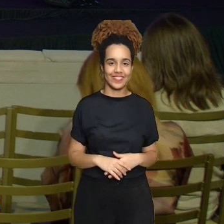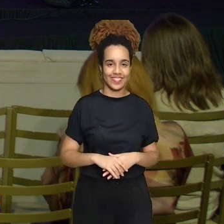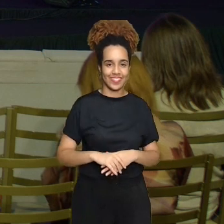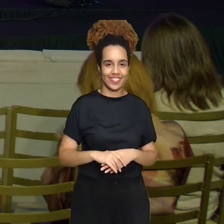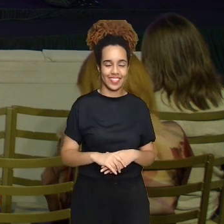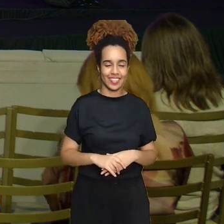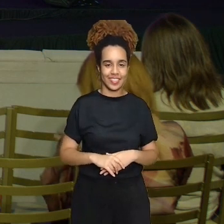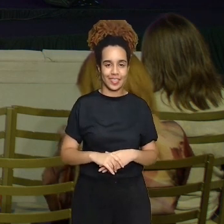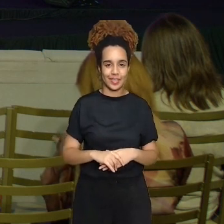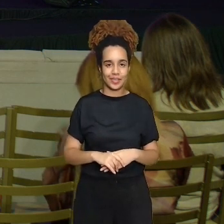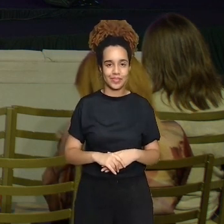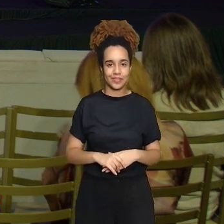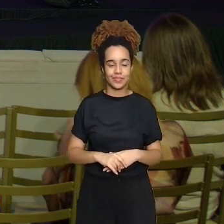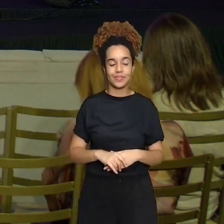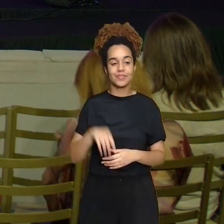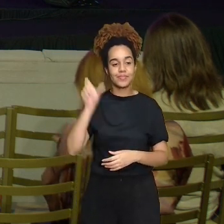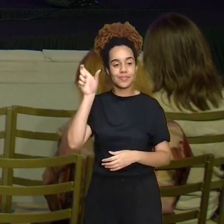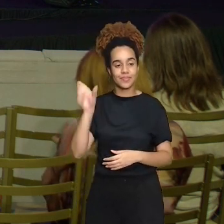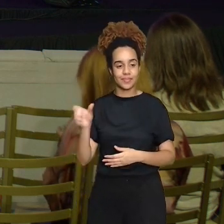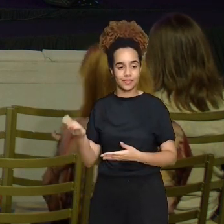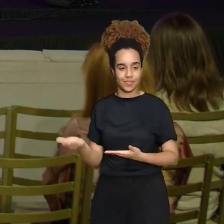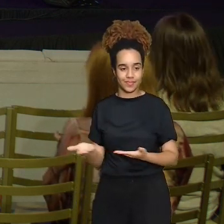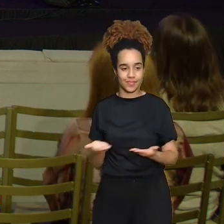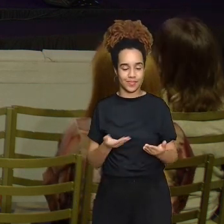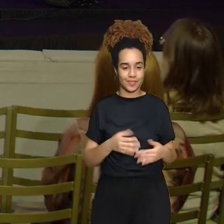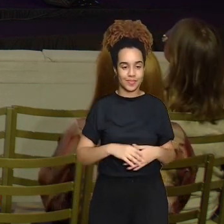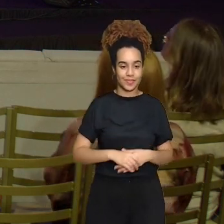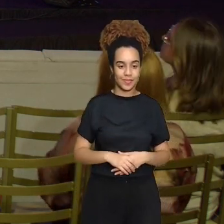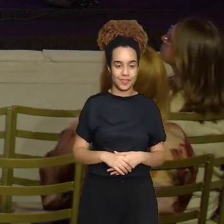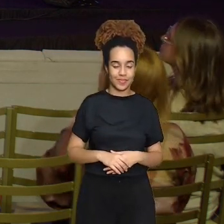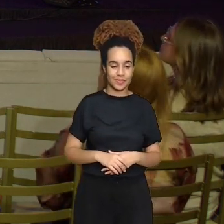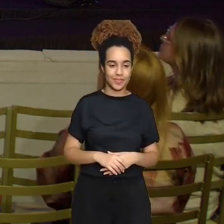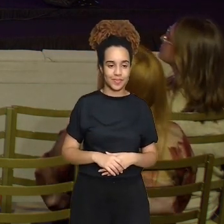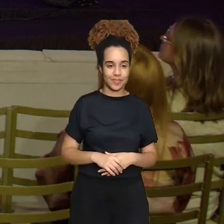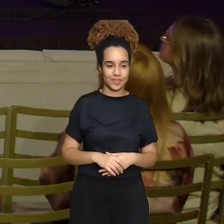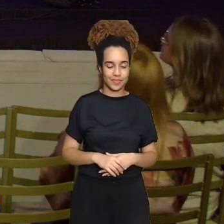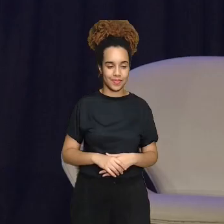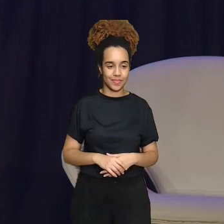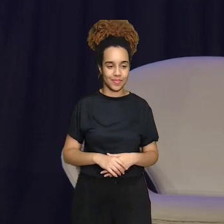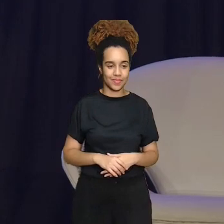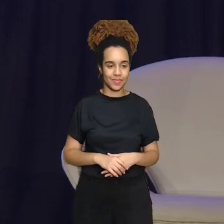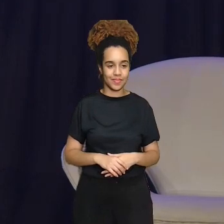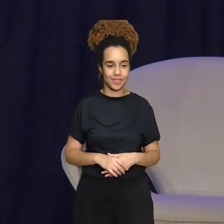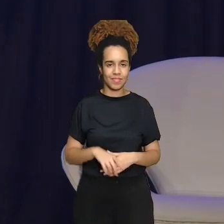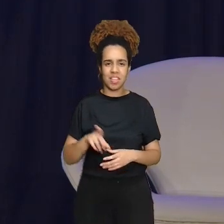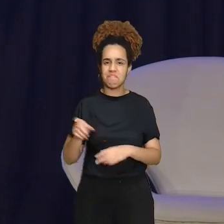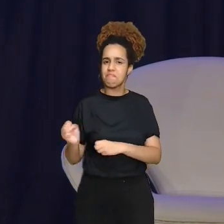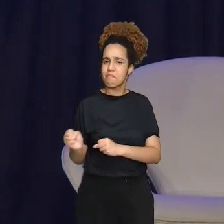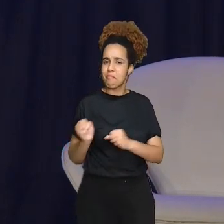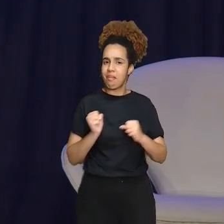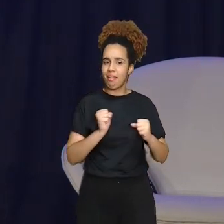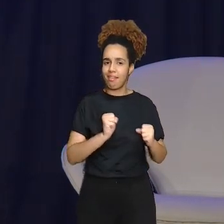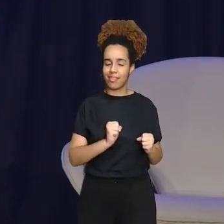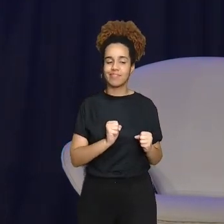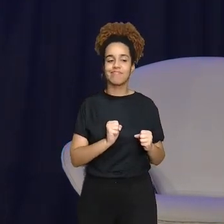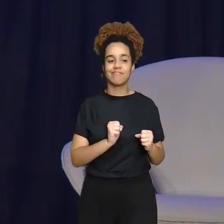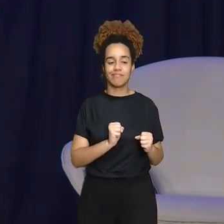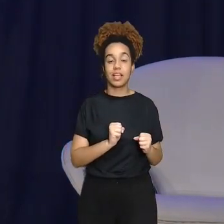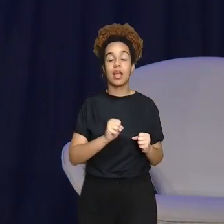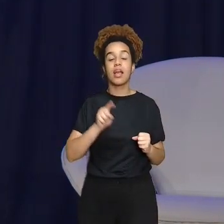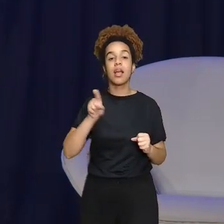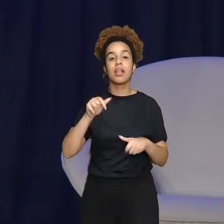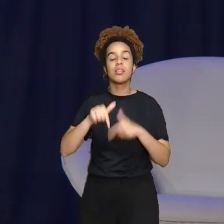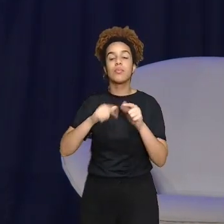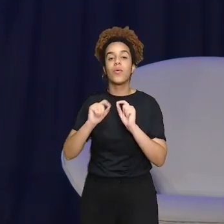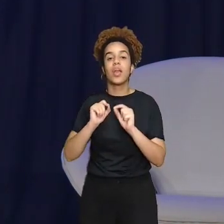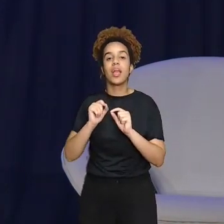O Fausto Vanin, olha lá, o povo ele é tão poderoso que a pessoa vai parando ele no meio ali, ó. Tão poderoso, né? Ele faz transformação digital.